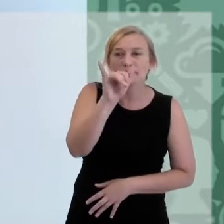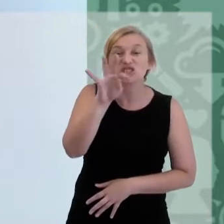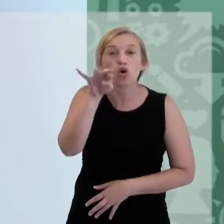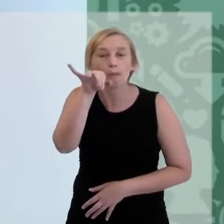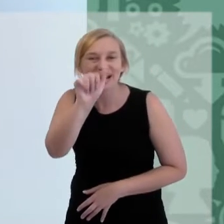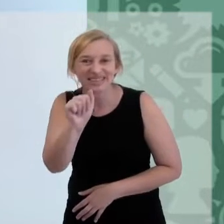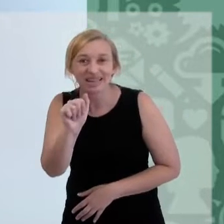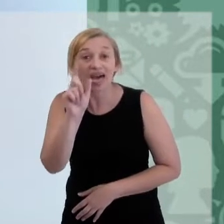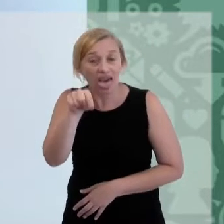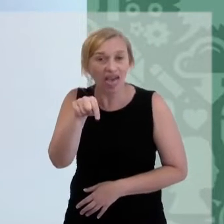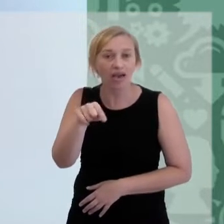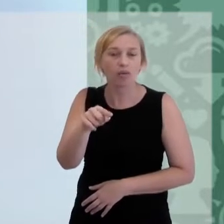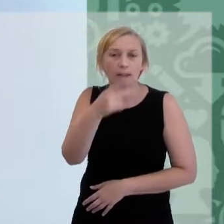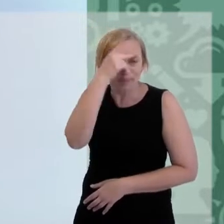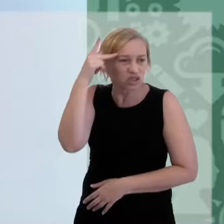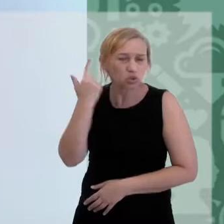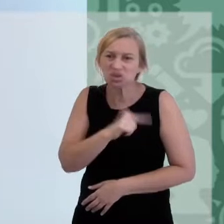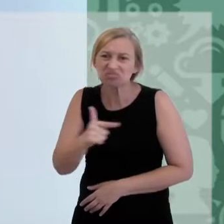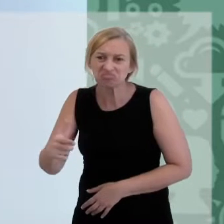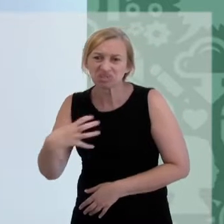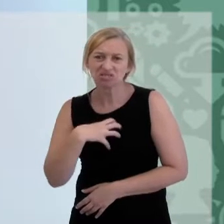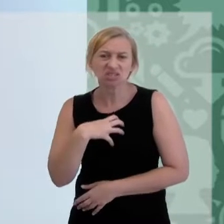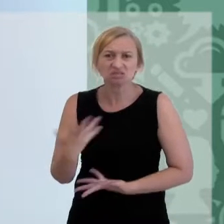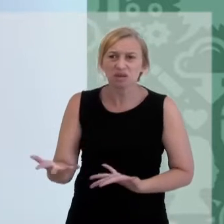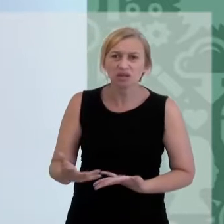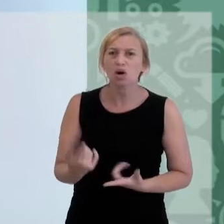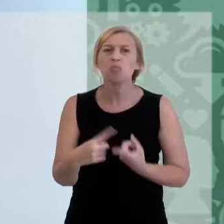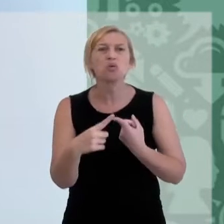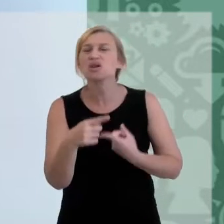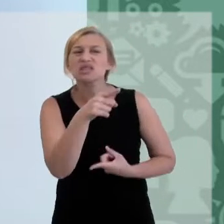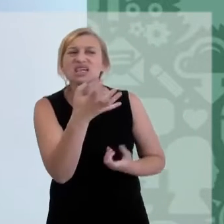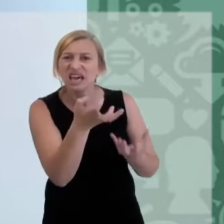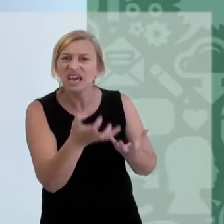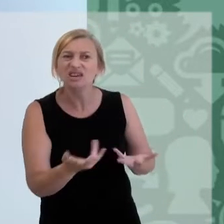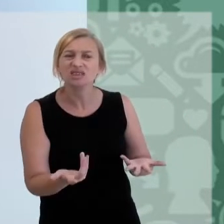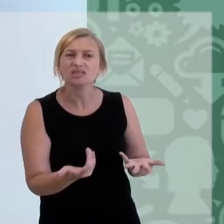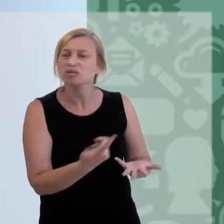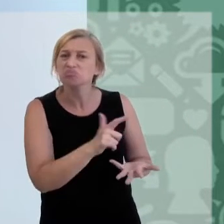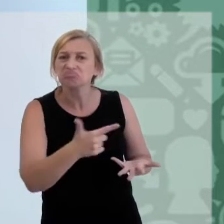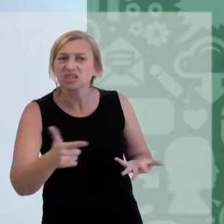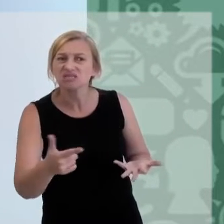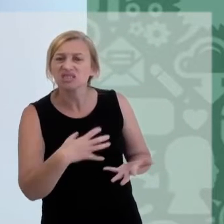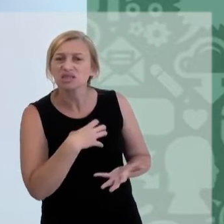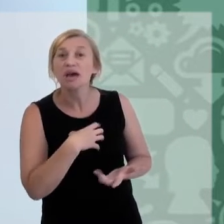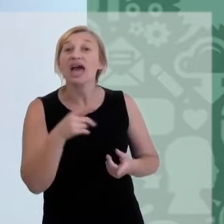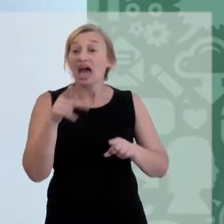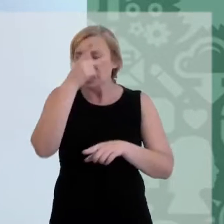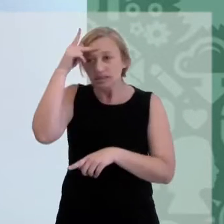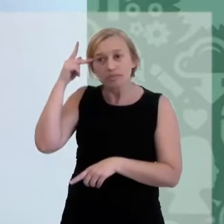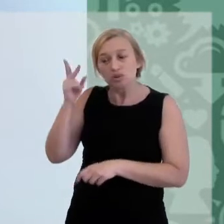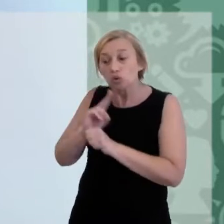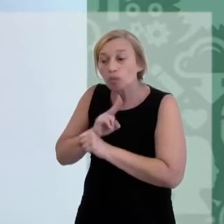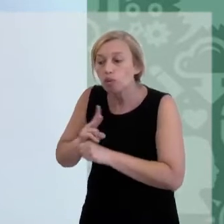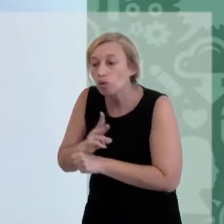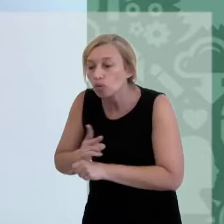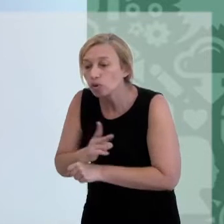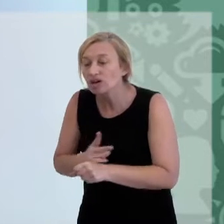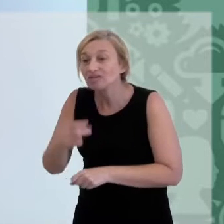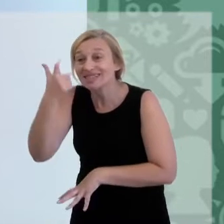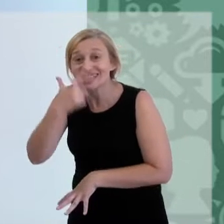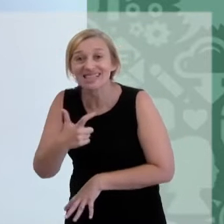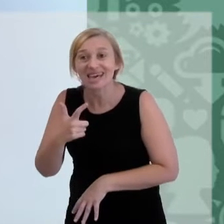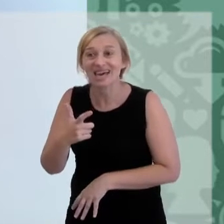buscar tanto ser frio, não sentir o sentimento? Essas pessoas que provavelmente estão buscando